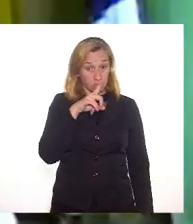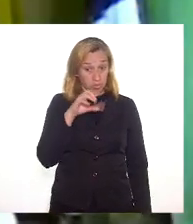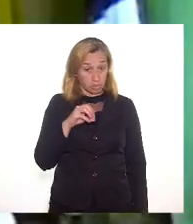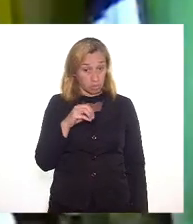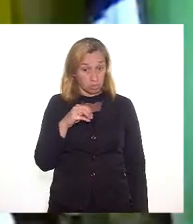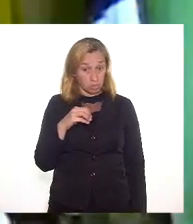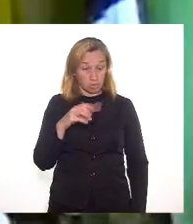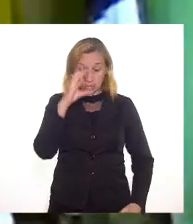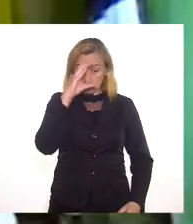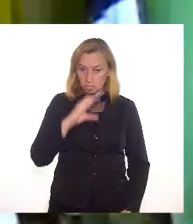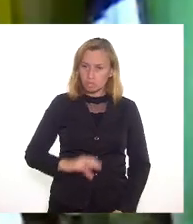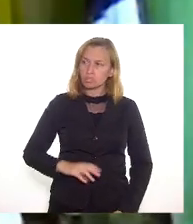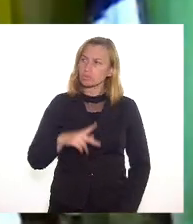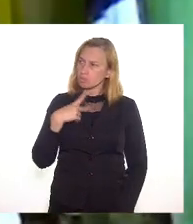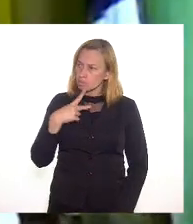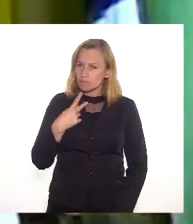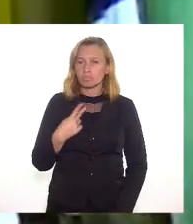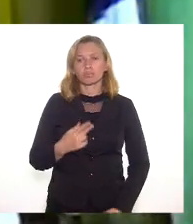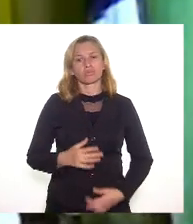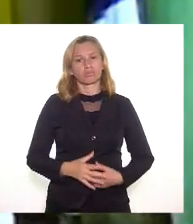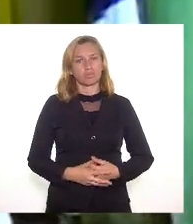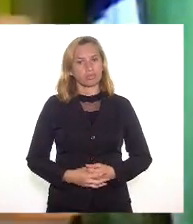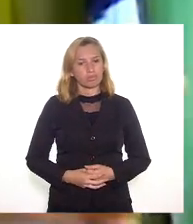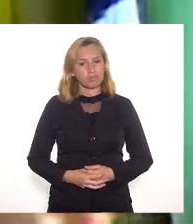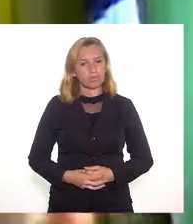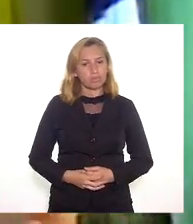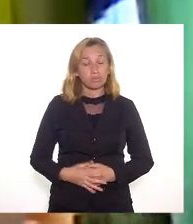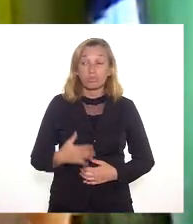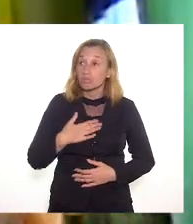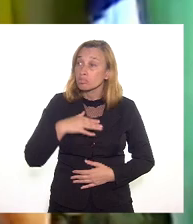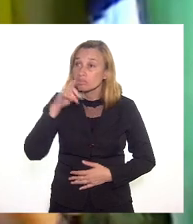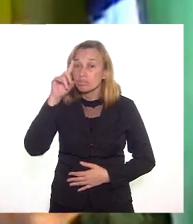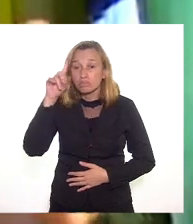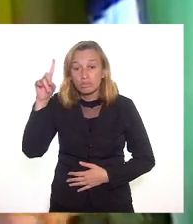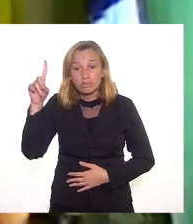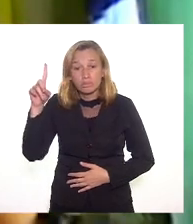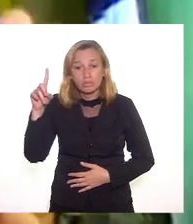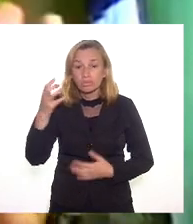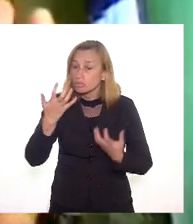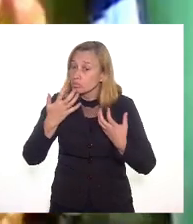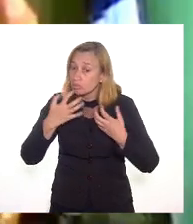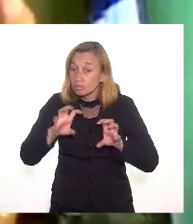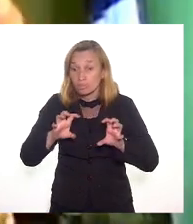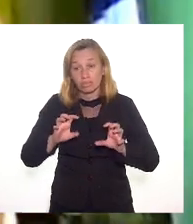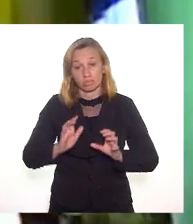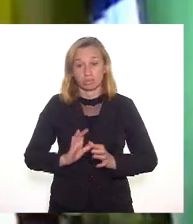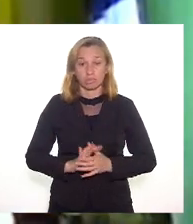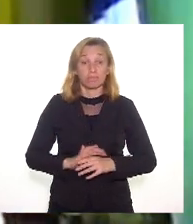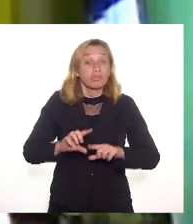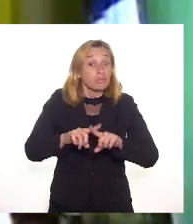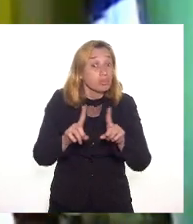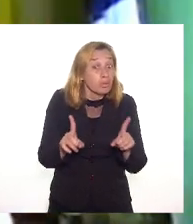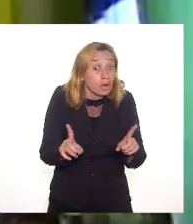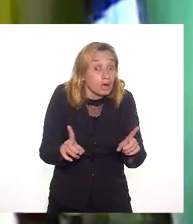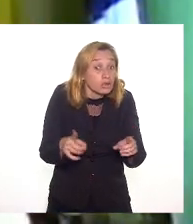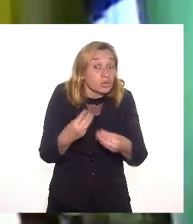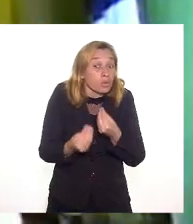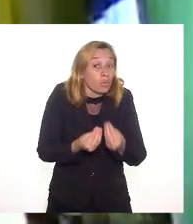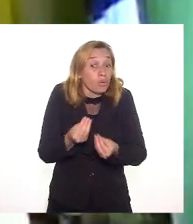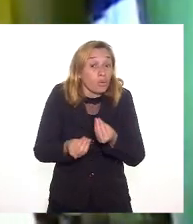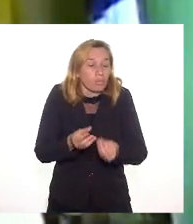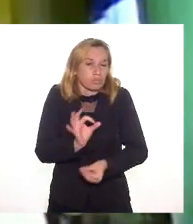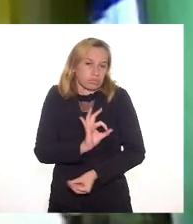cidadão, tenho que dizer, meu Deus, nós não queremos isso. Mas como fica um